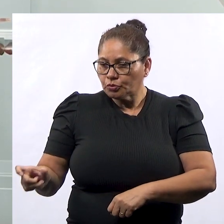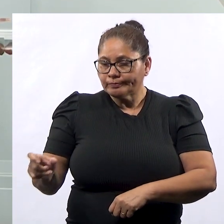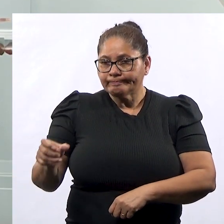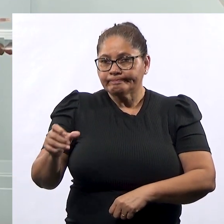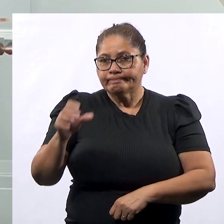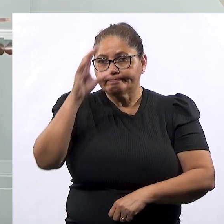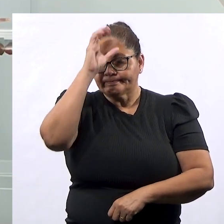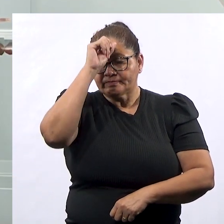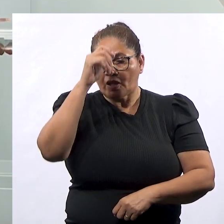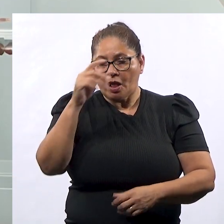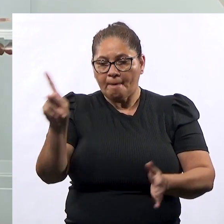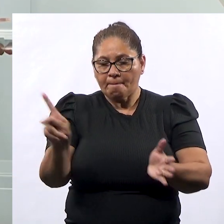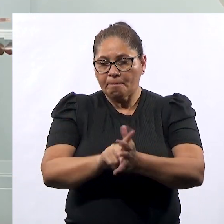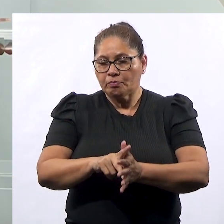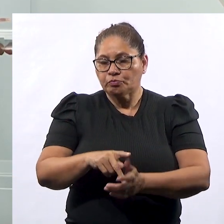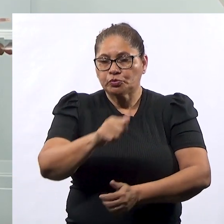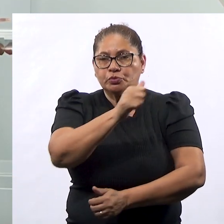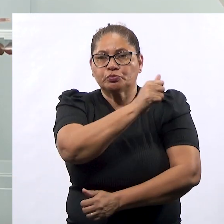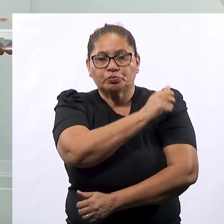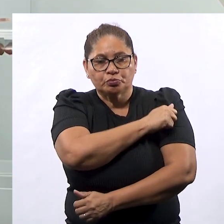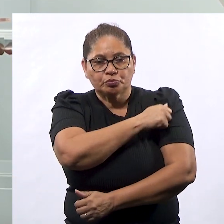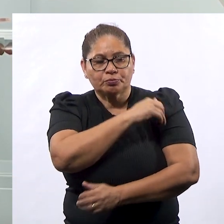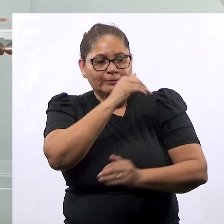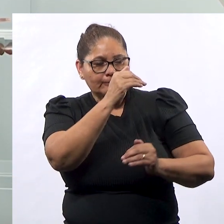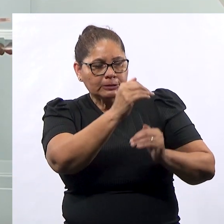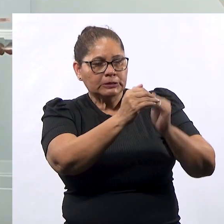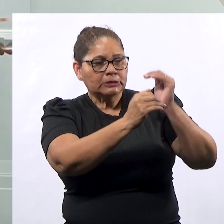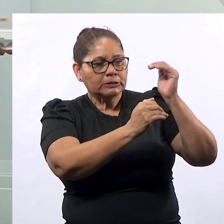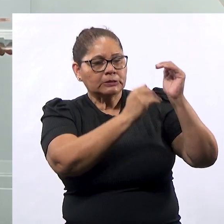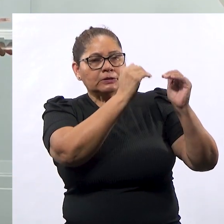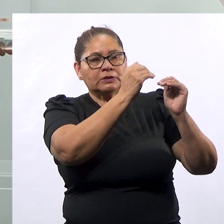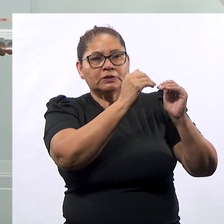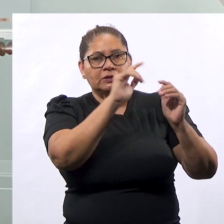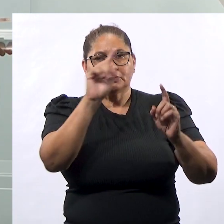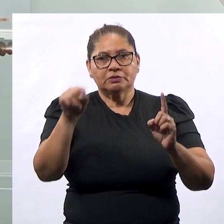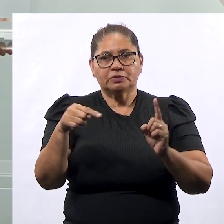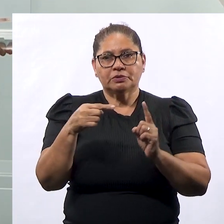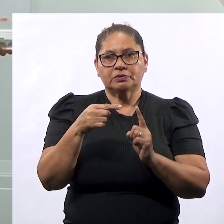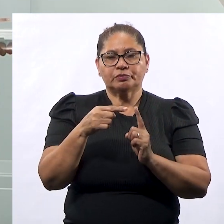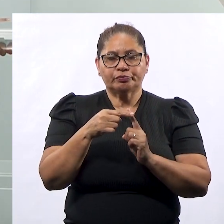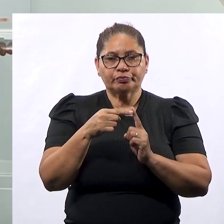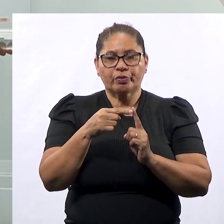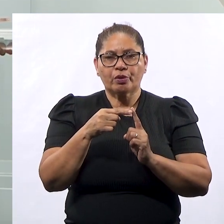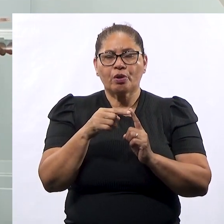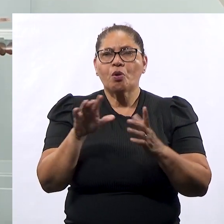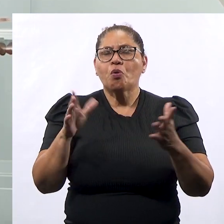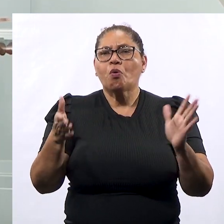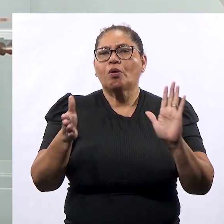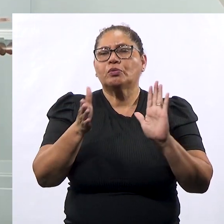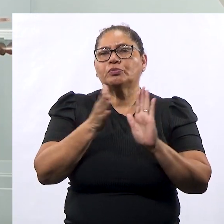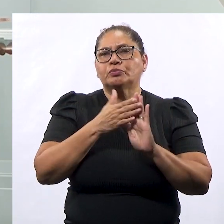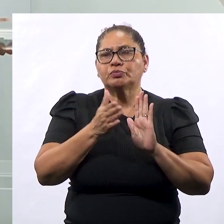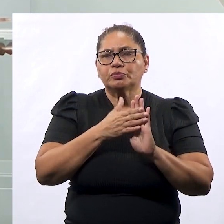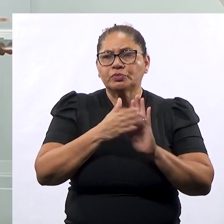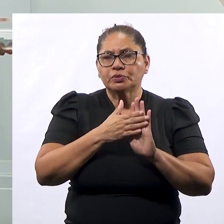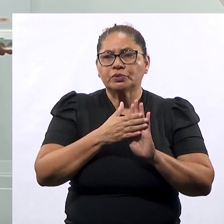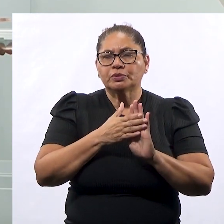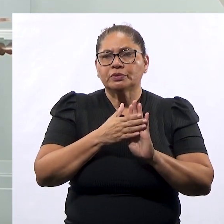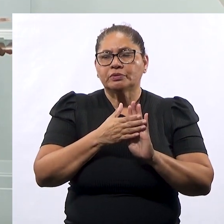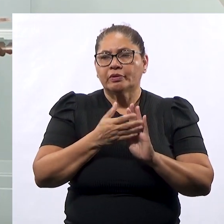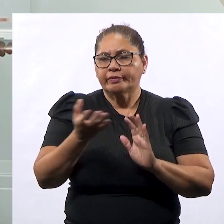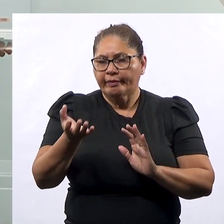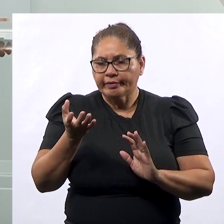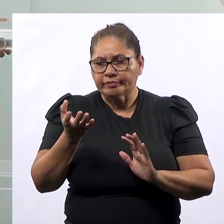aprende. É dele, o que ele vai se desenvolver. E os objetivos, geralmente, qual que é a nossa proposta, o que